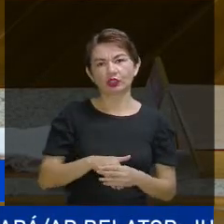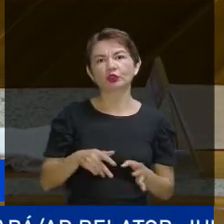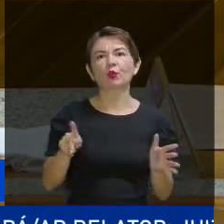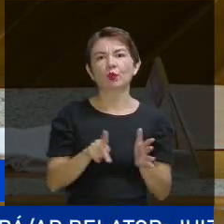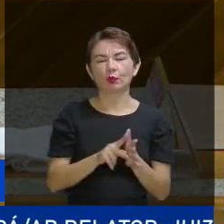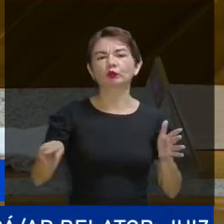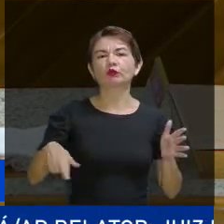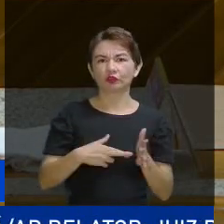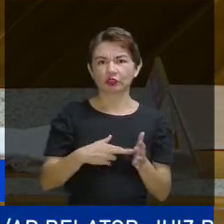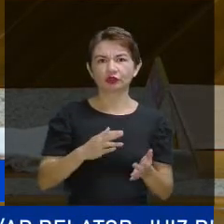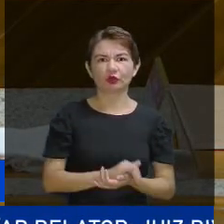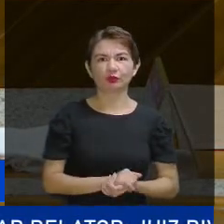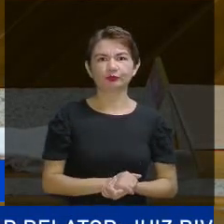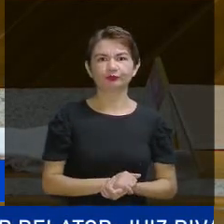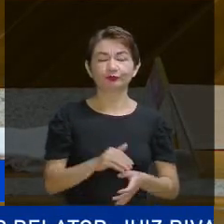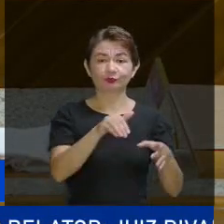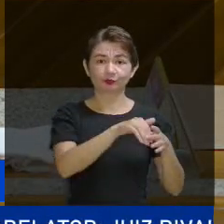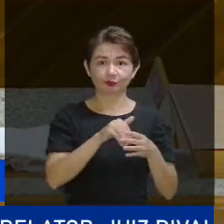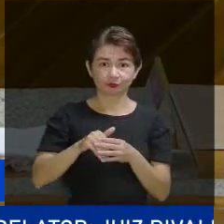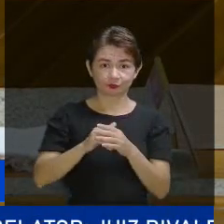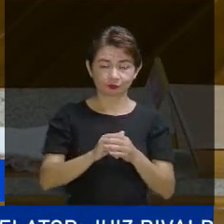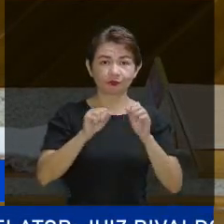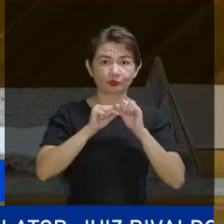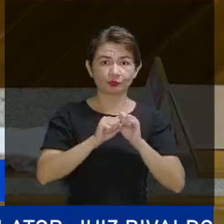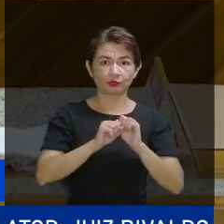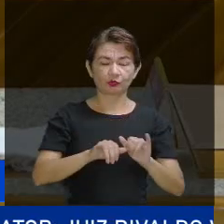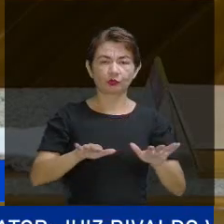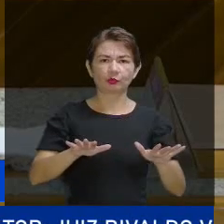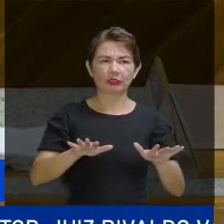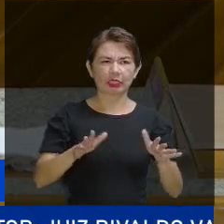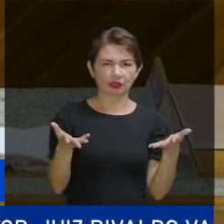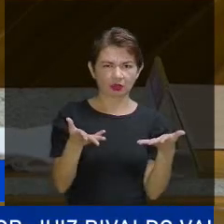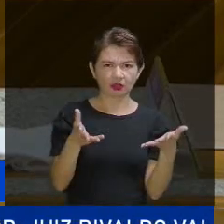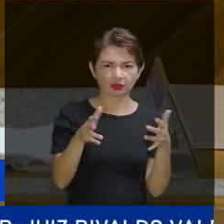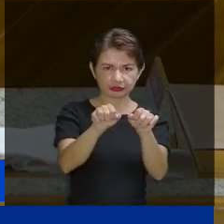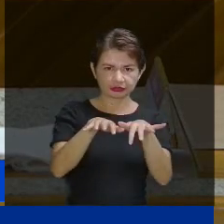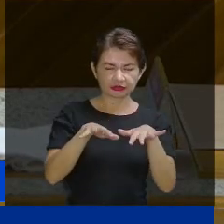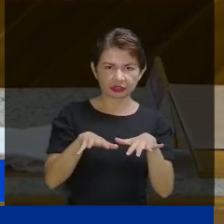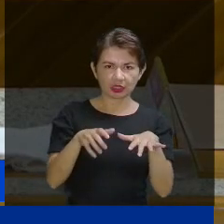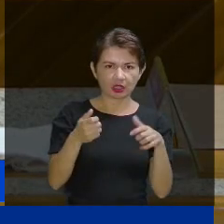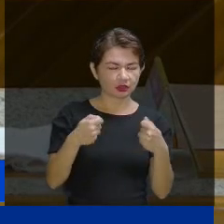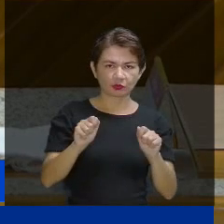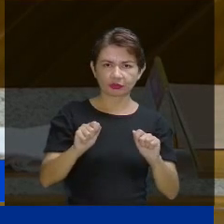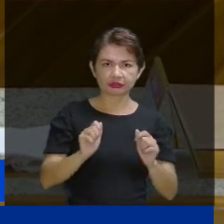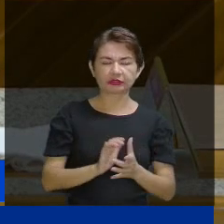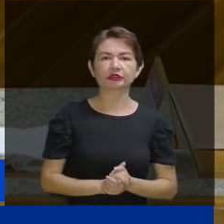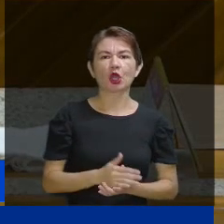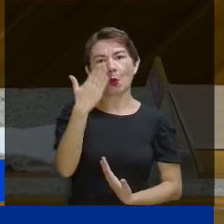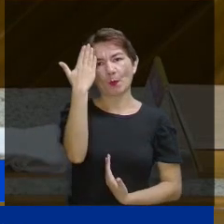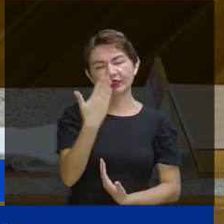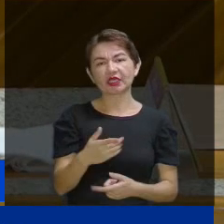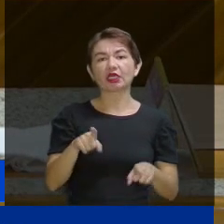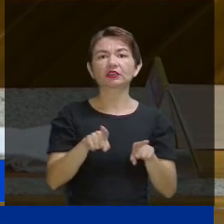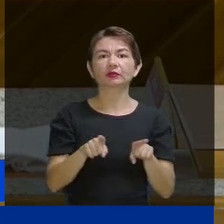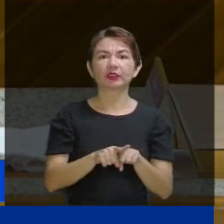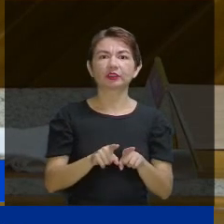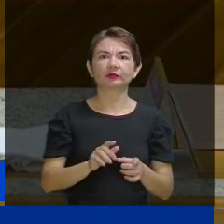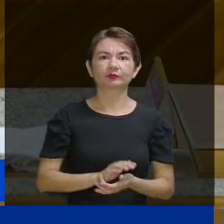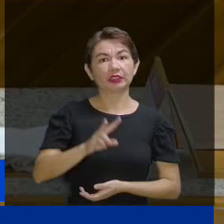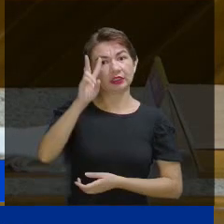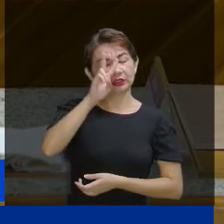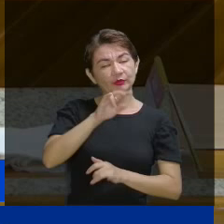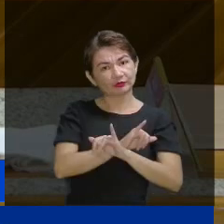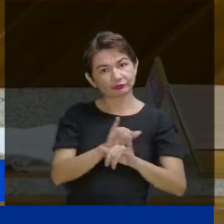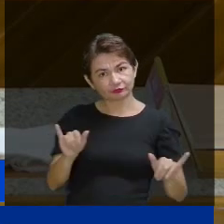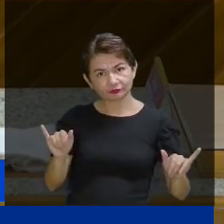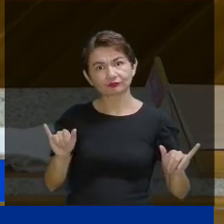pelo relator. É acordo publicado em sessão? Não, né? Não precisa. Ok, obrigado. Lembrando apenas